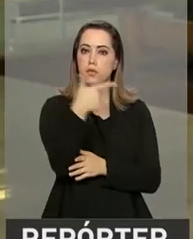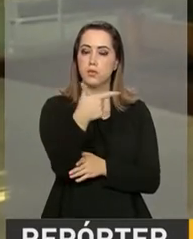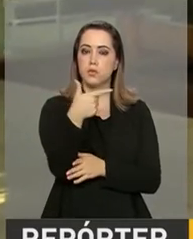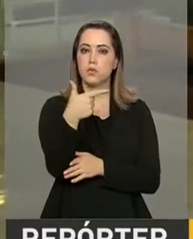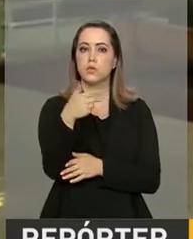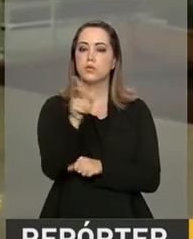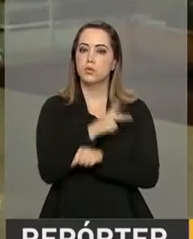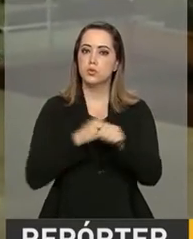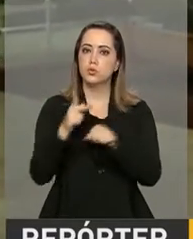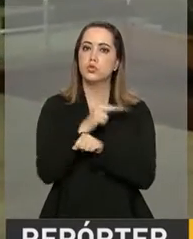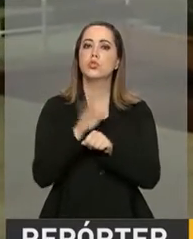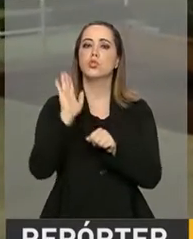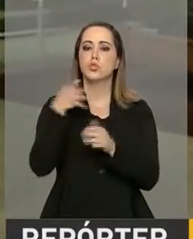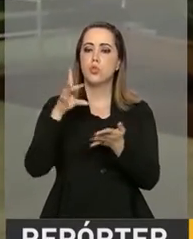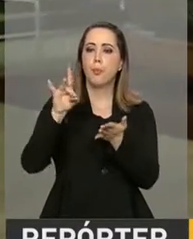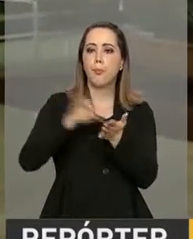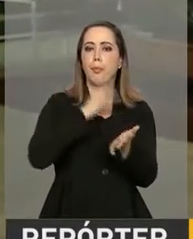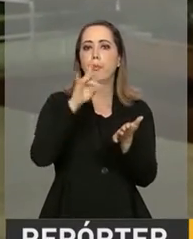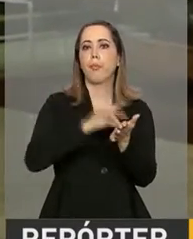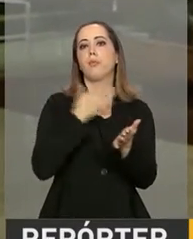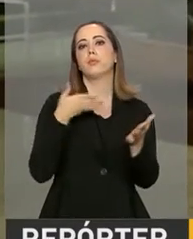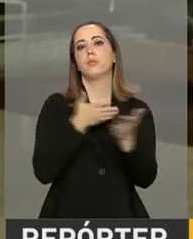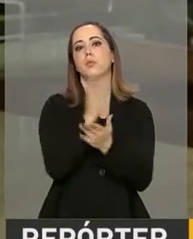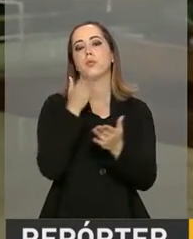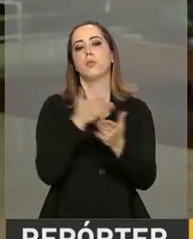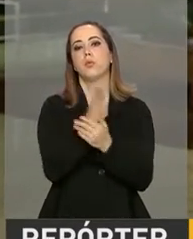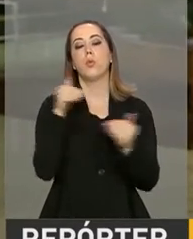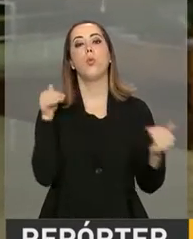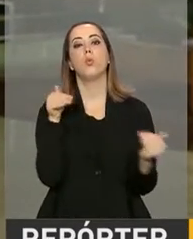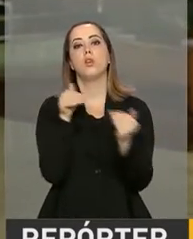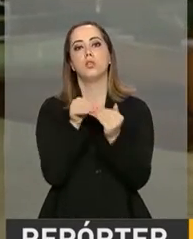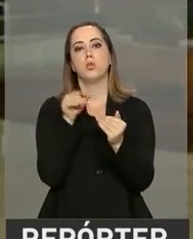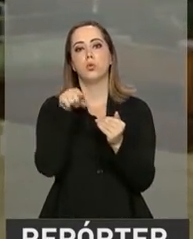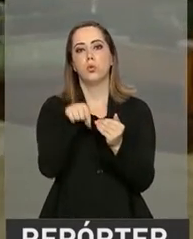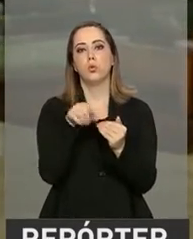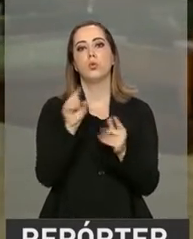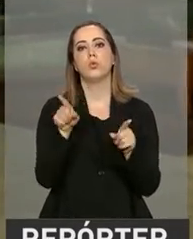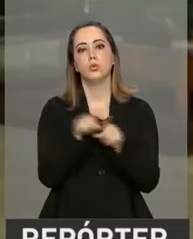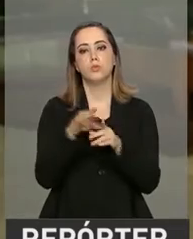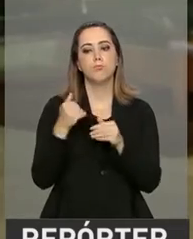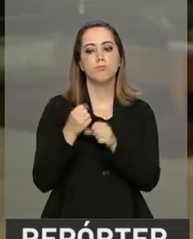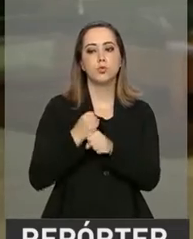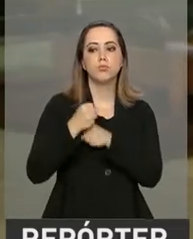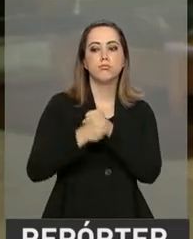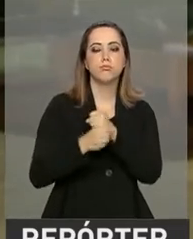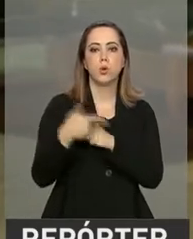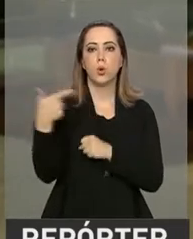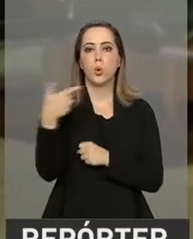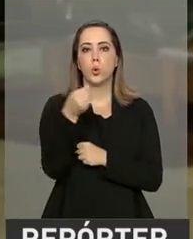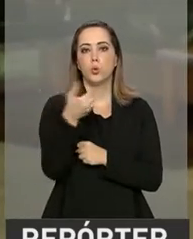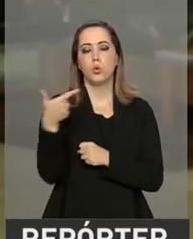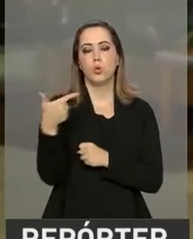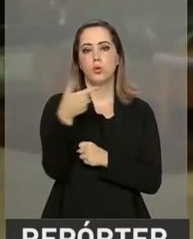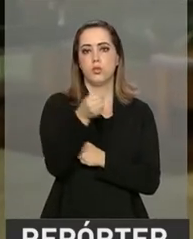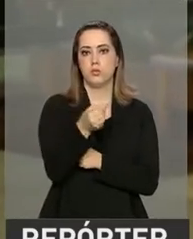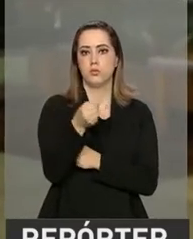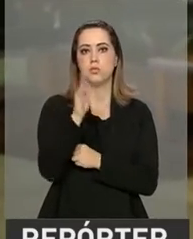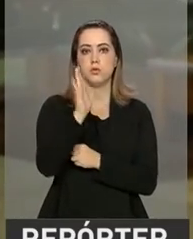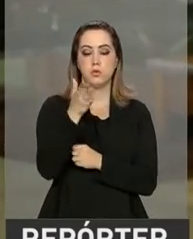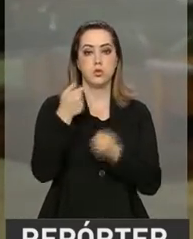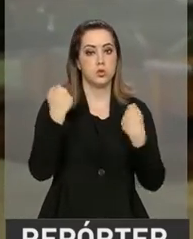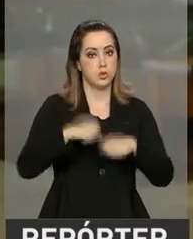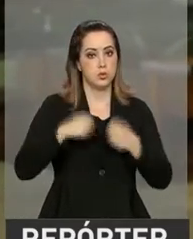o acordo mas para ele ser colocado em prática a partir de 2020 ou seja daqui quatro anos são